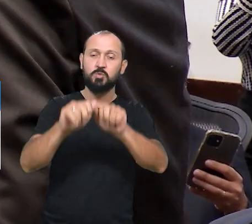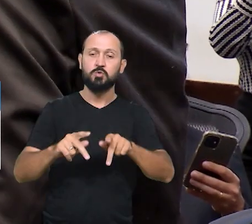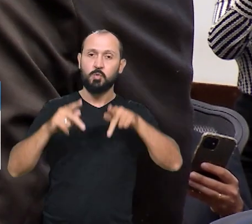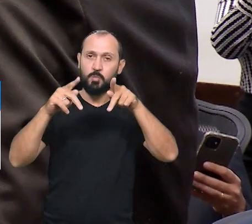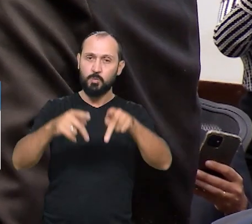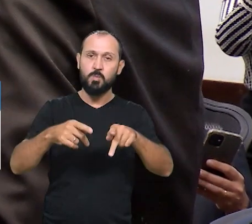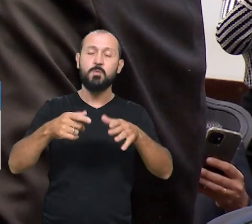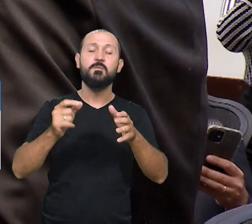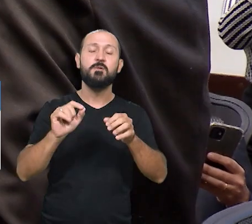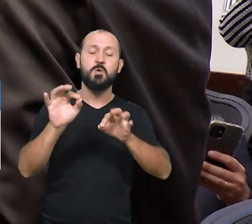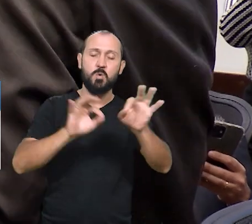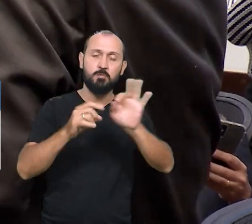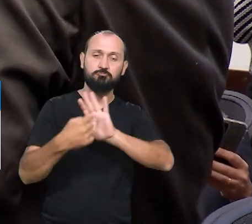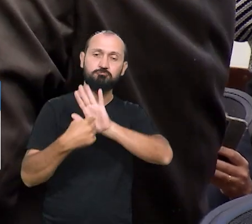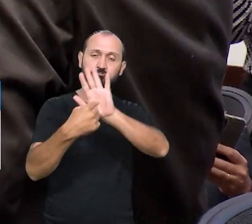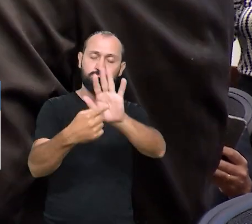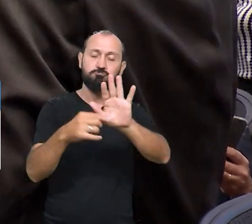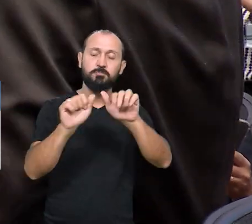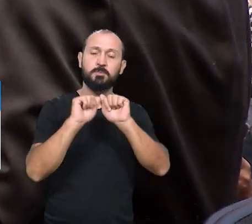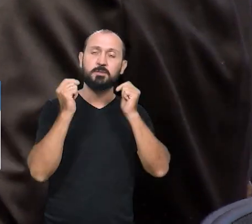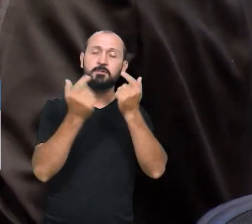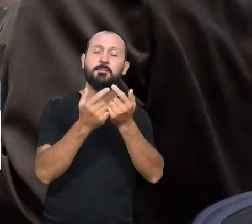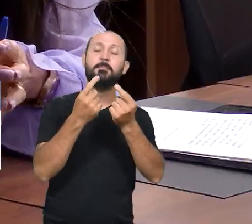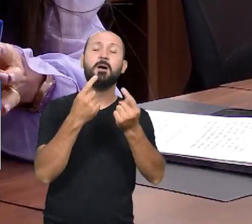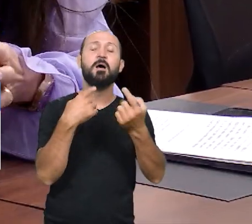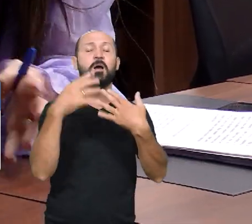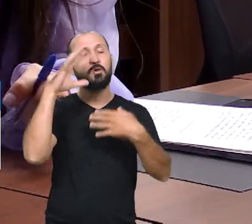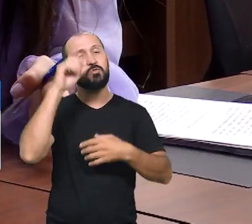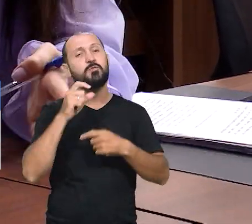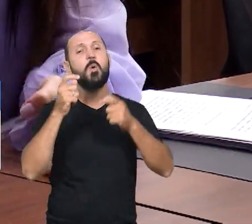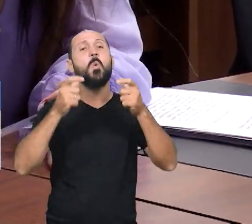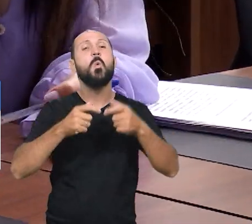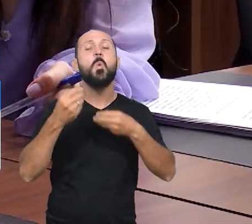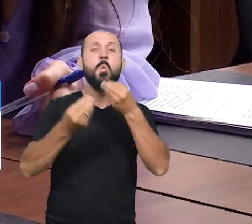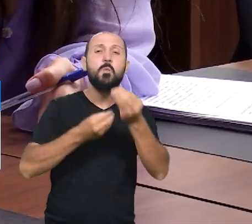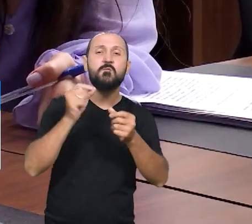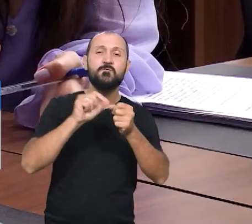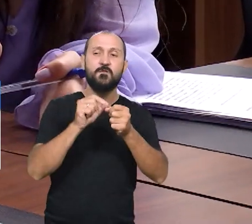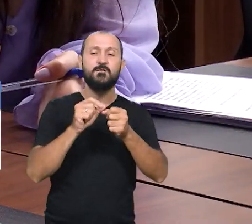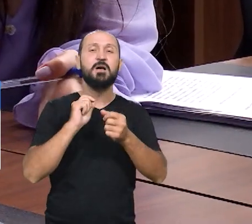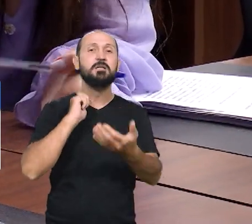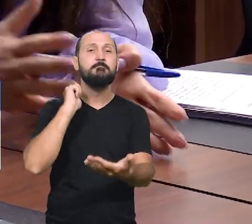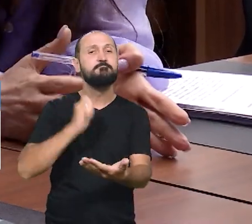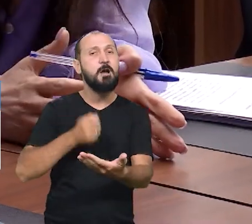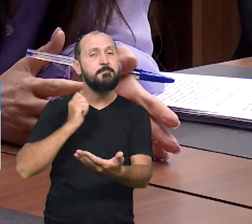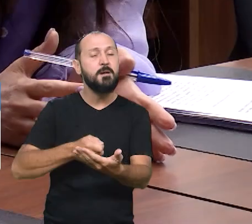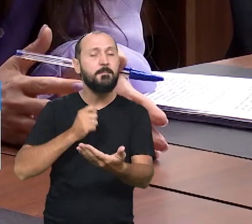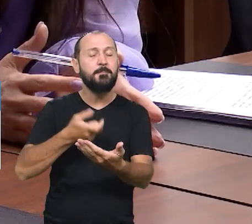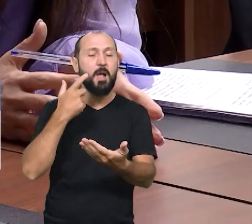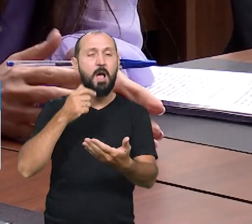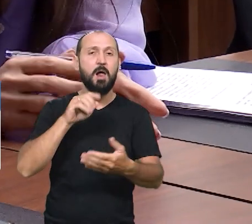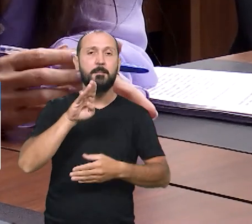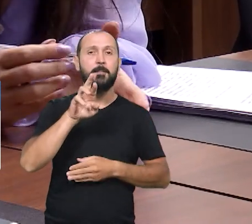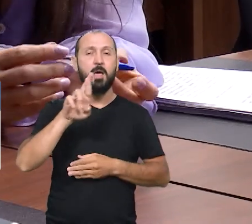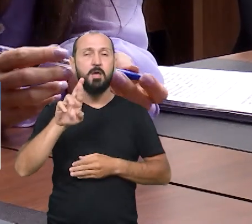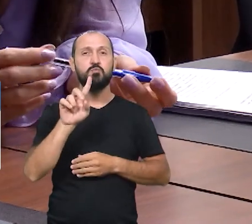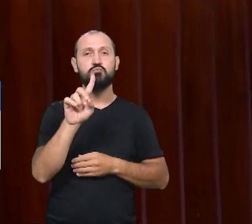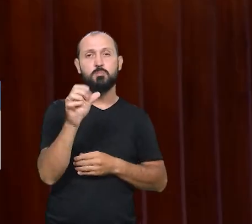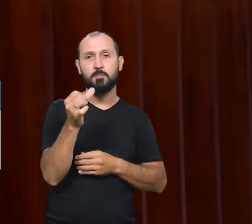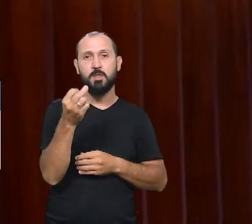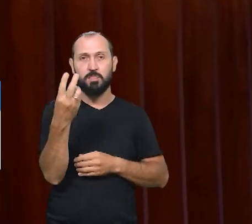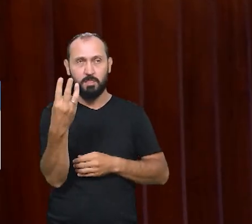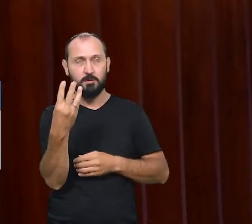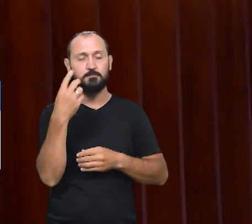durante a audiência pública realizada pela Assembleia Legislativa para definir o processo de relicitação da BR-163 do